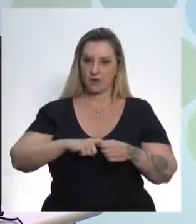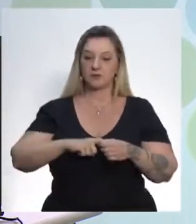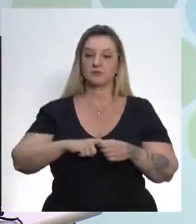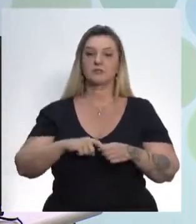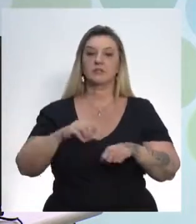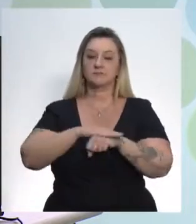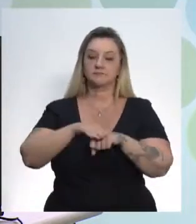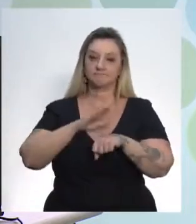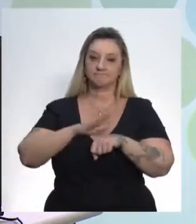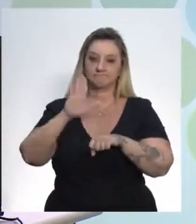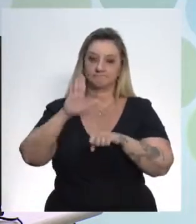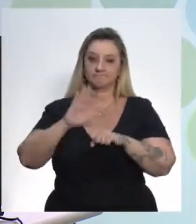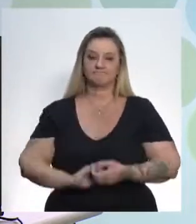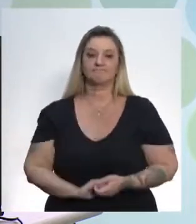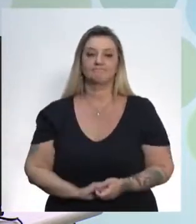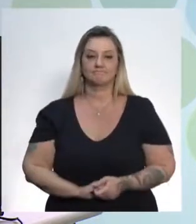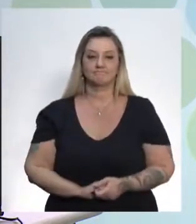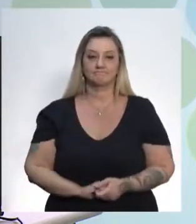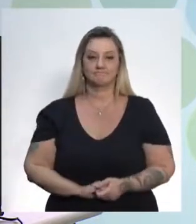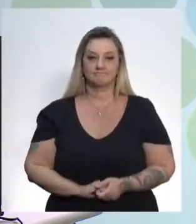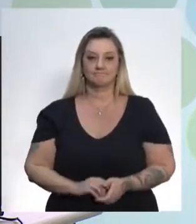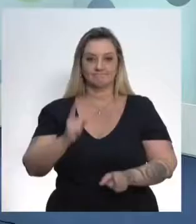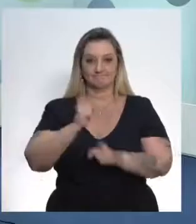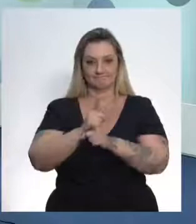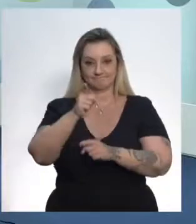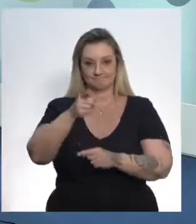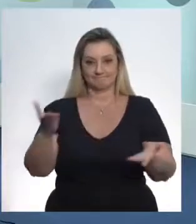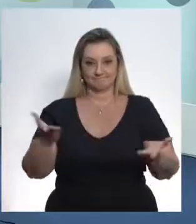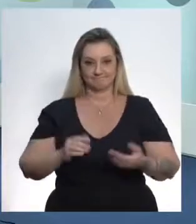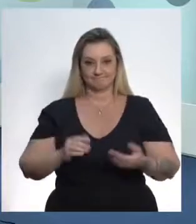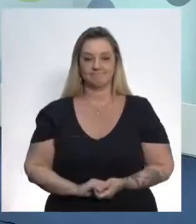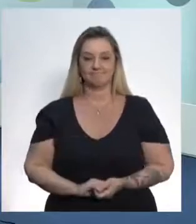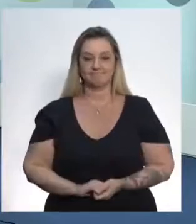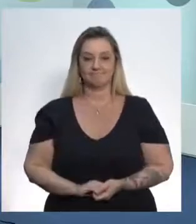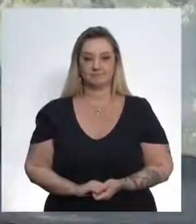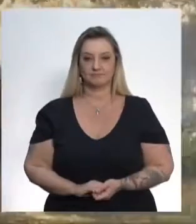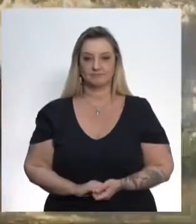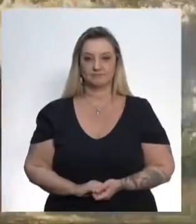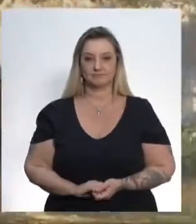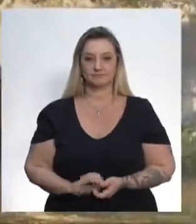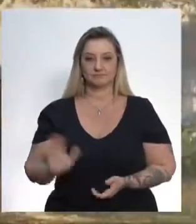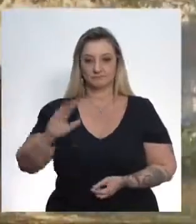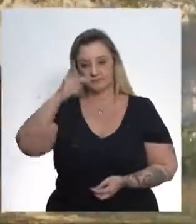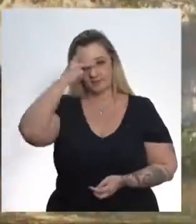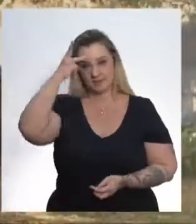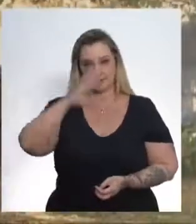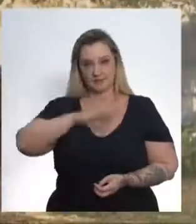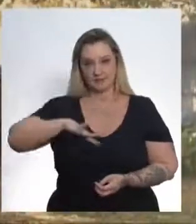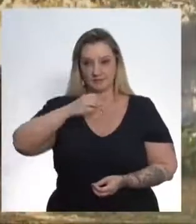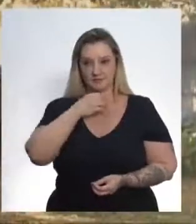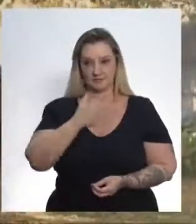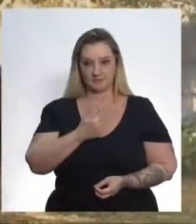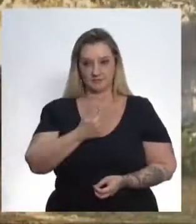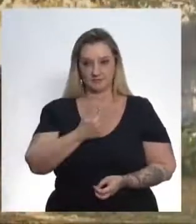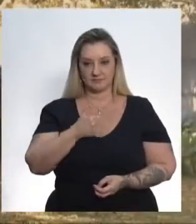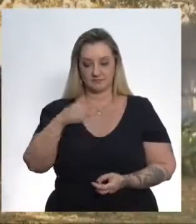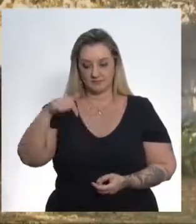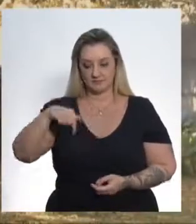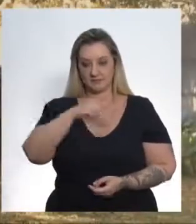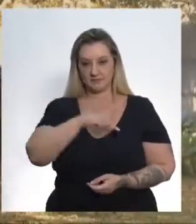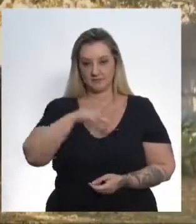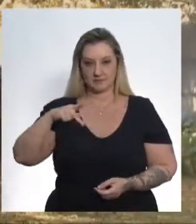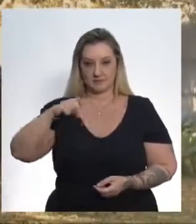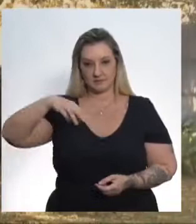um pouquinho mais. Então, até já! Oi, pessoas! Tudo bem? Aqui é a professora